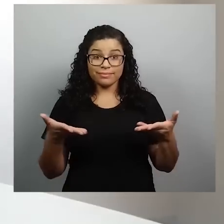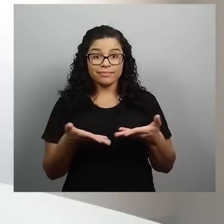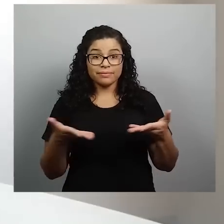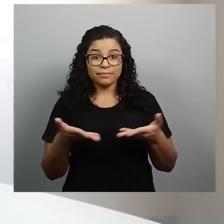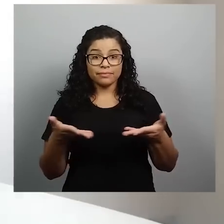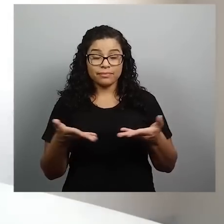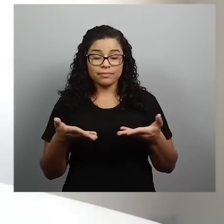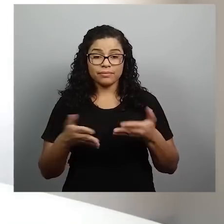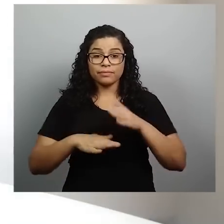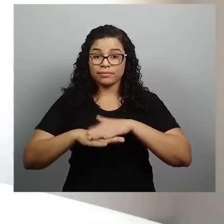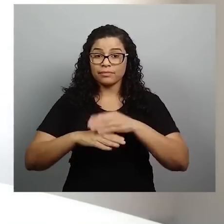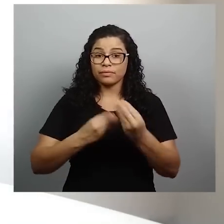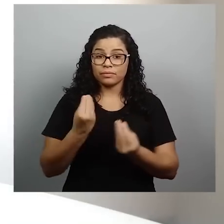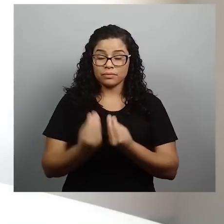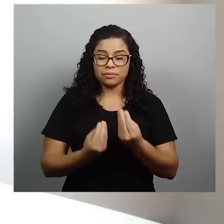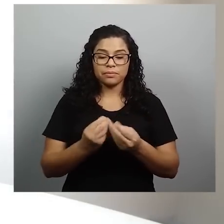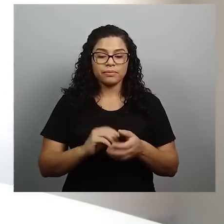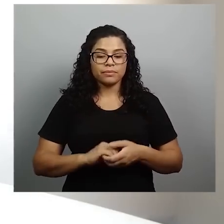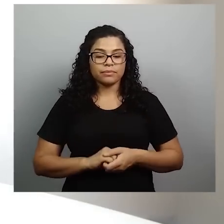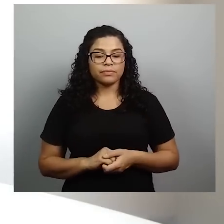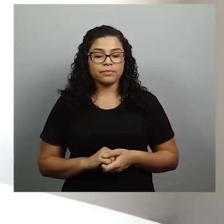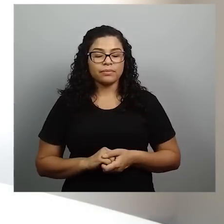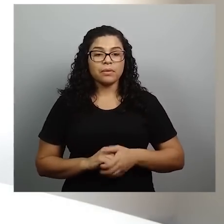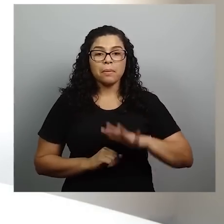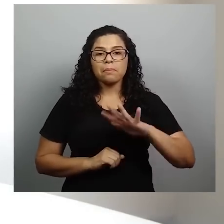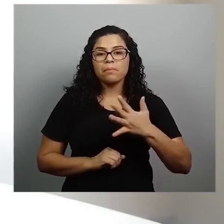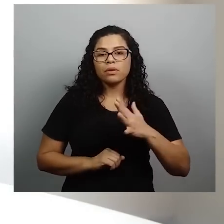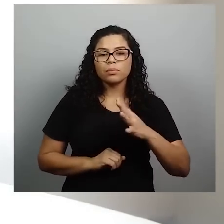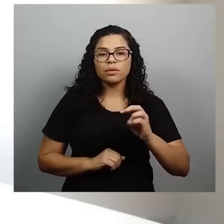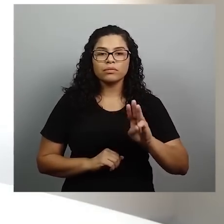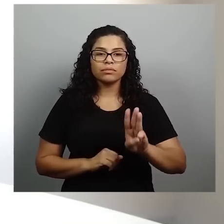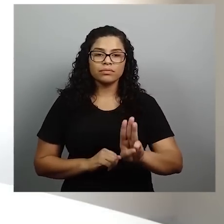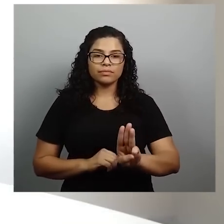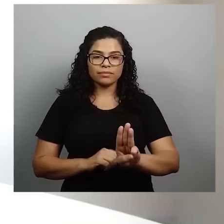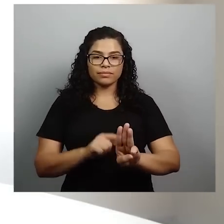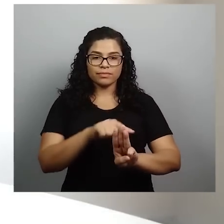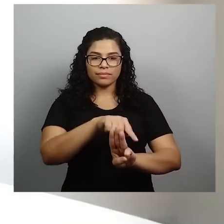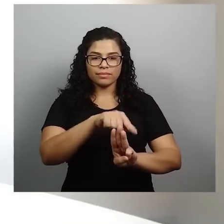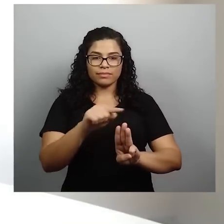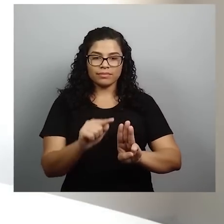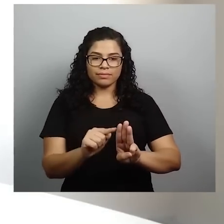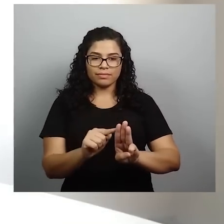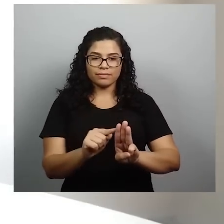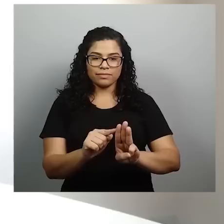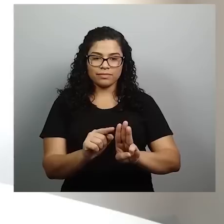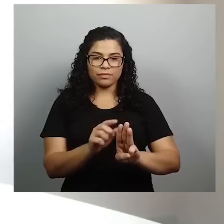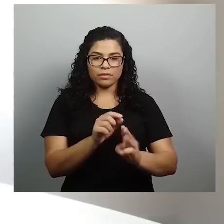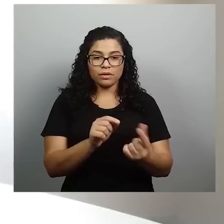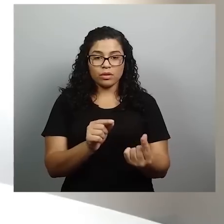Agora você vai precisar de um outro tamanho de aproximadamente 3 dedos. Então, você marca 3 dedos